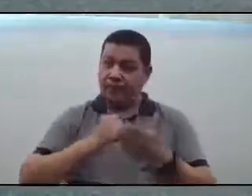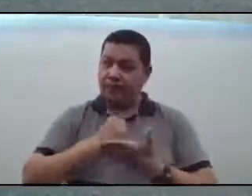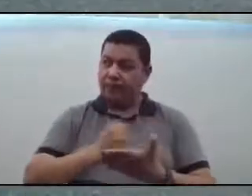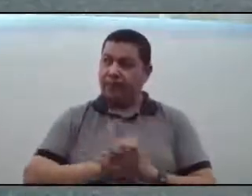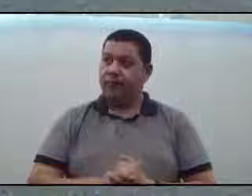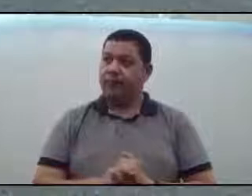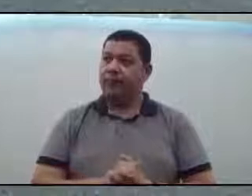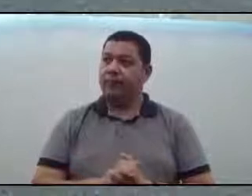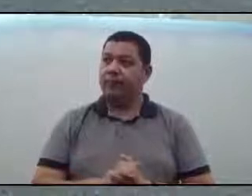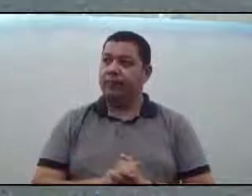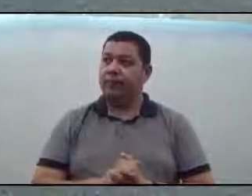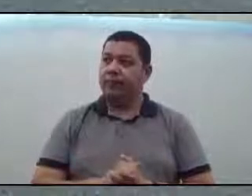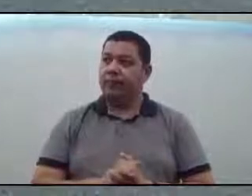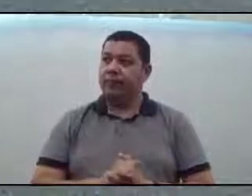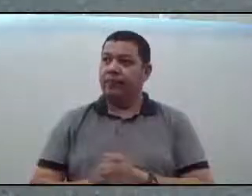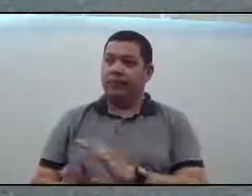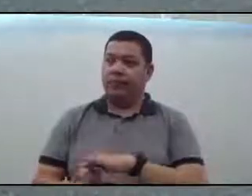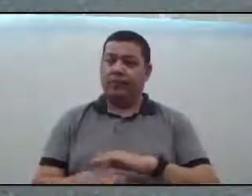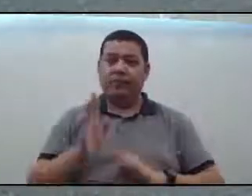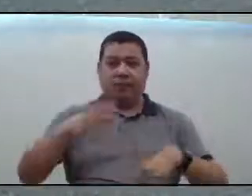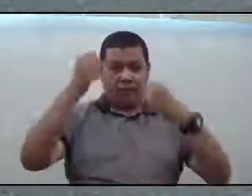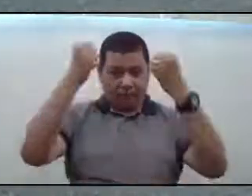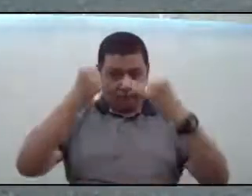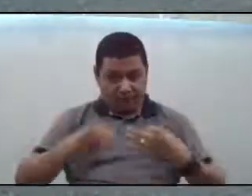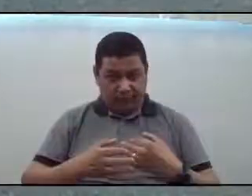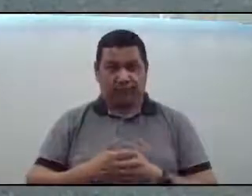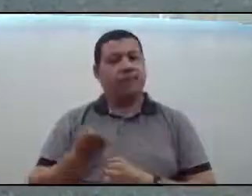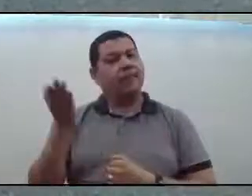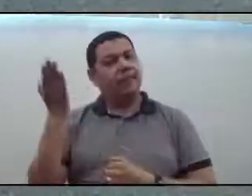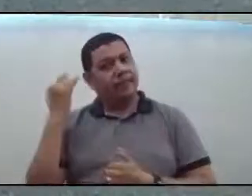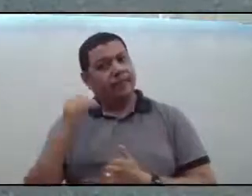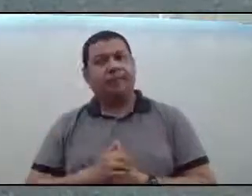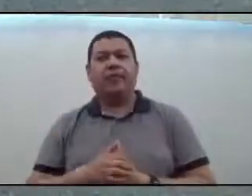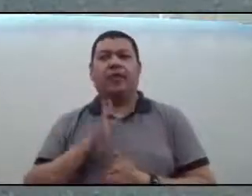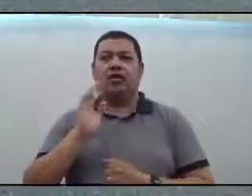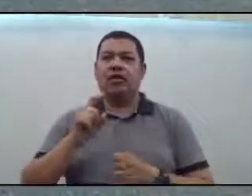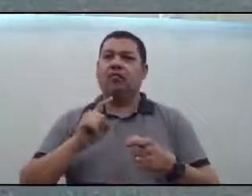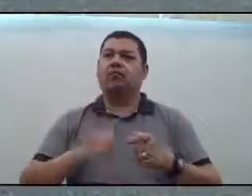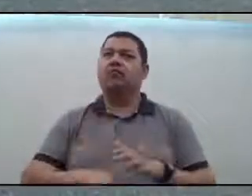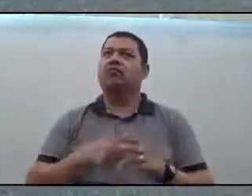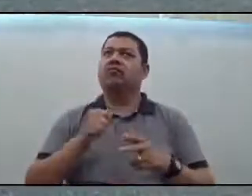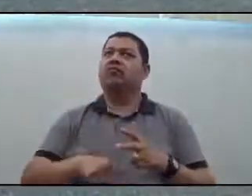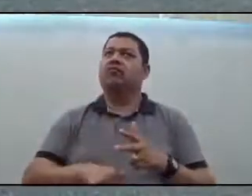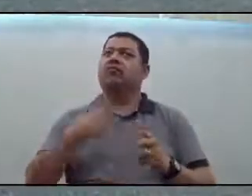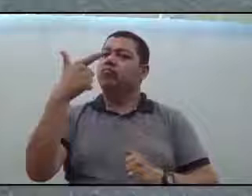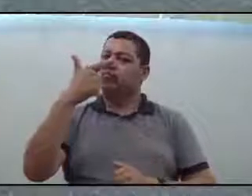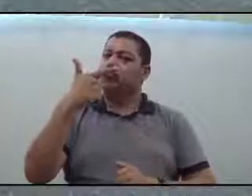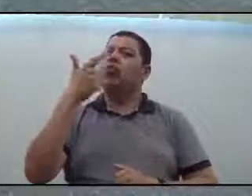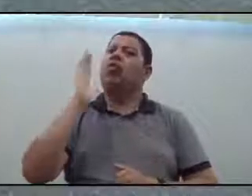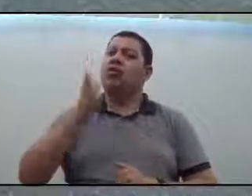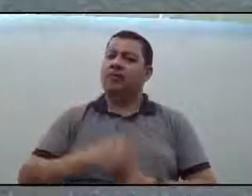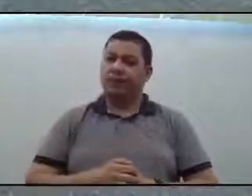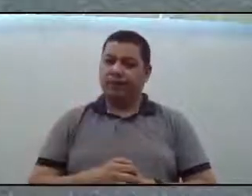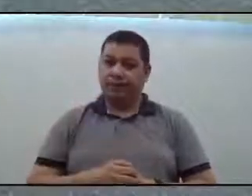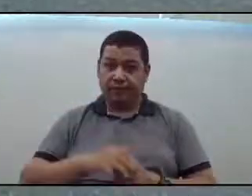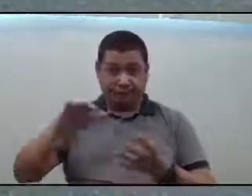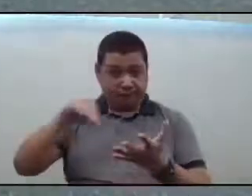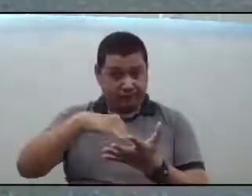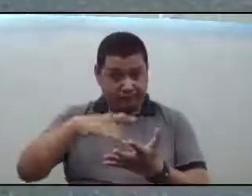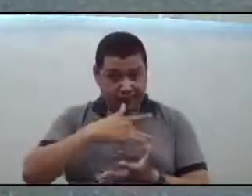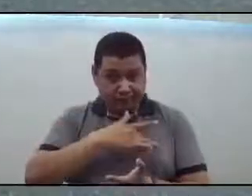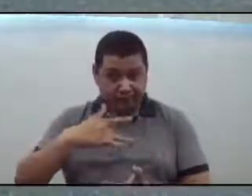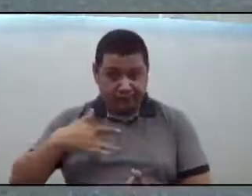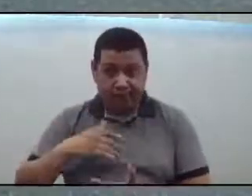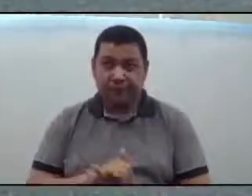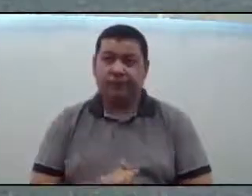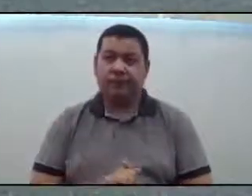cobrança aqui, já falei aqui na tribuna, por duas vezes, senhora